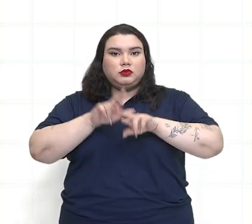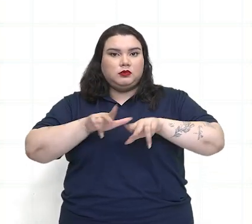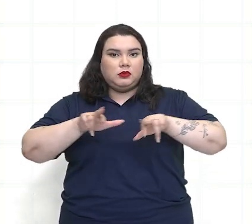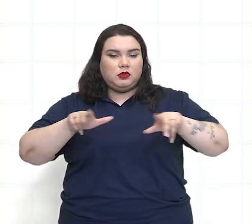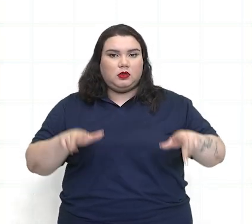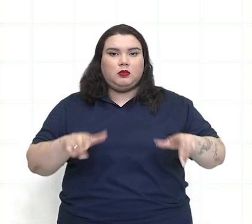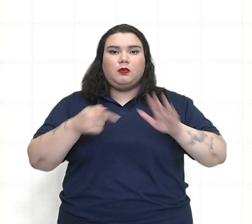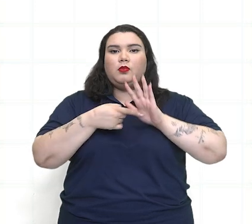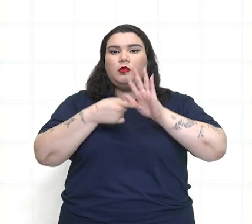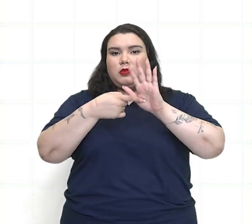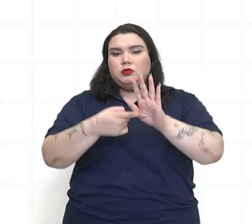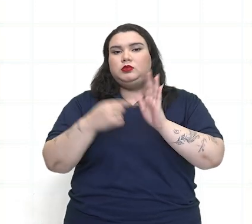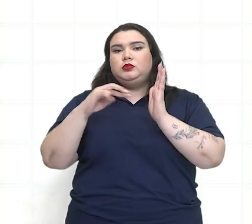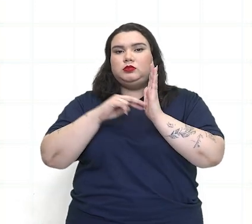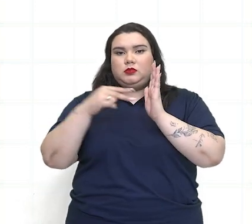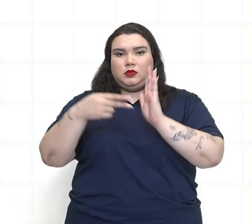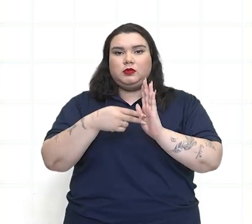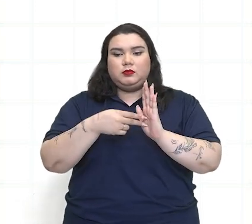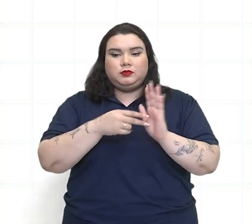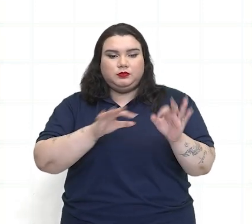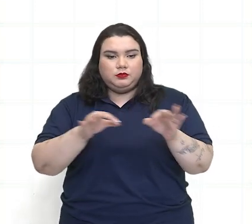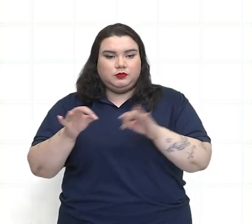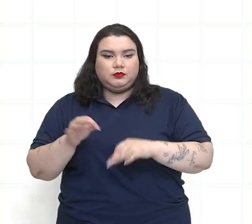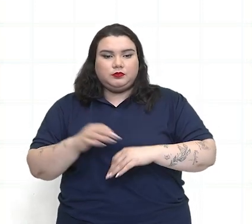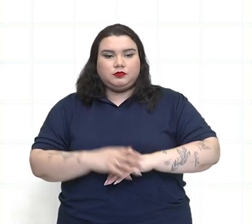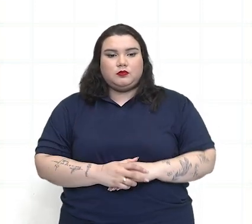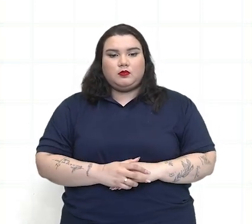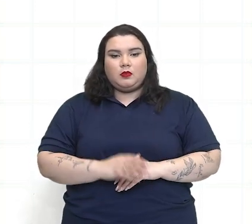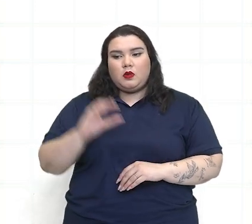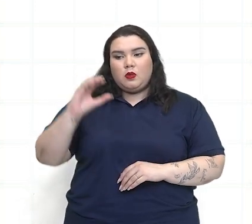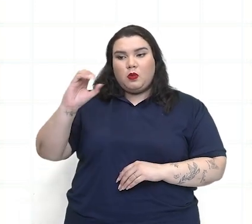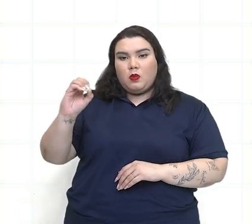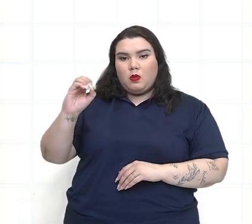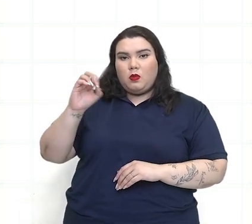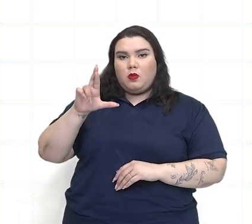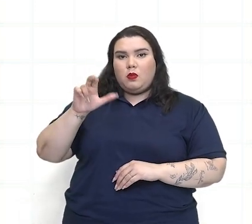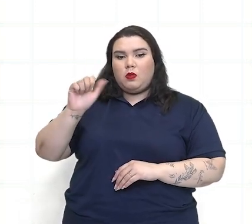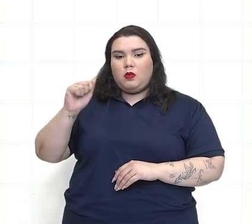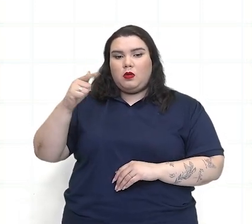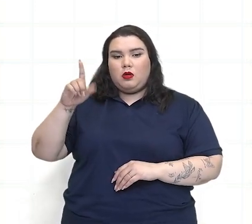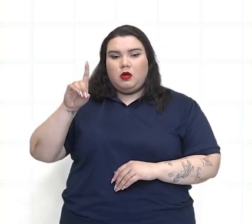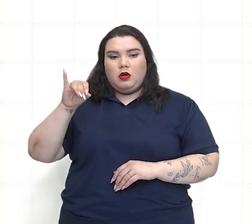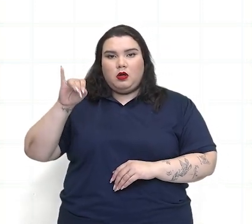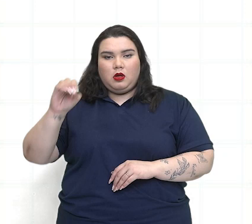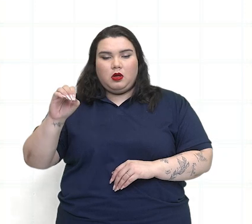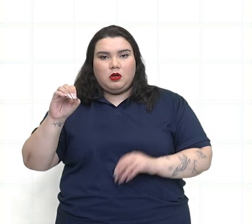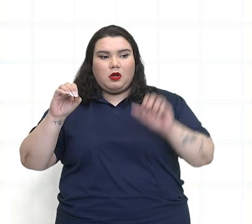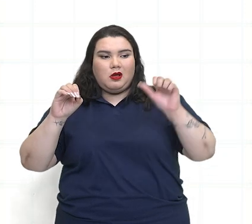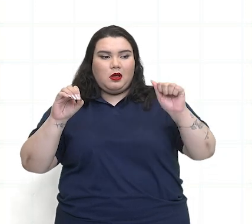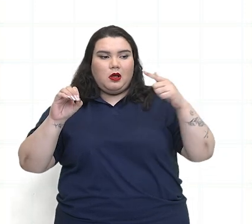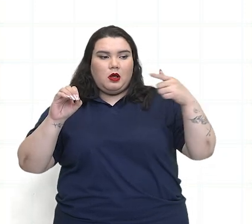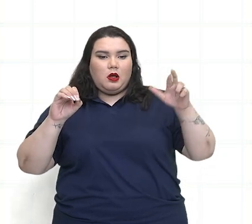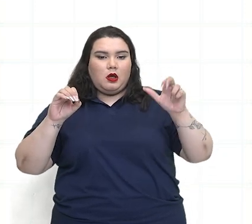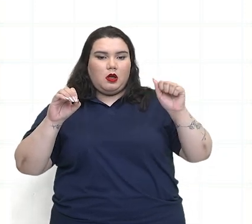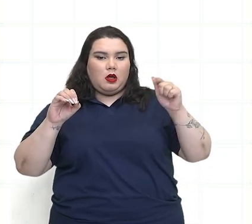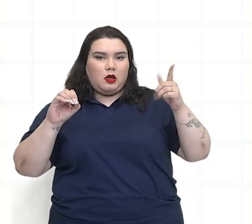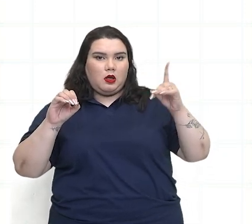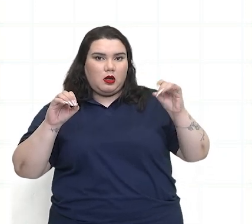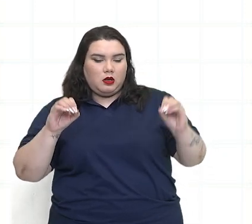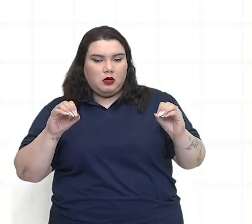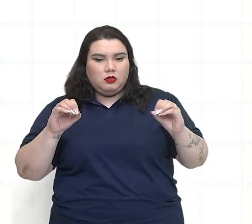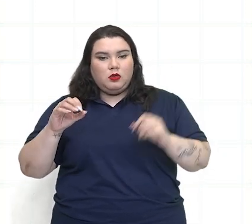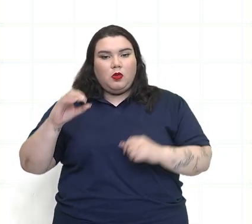vai definir o significado. Veja, o rádio, a rádio, o capital,